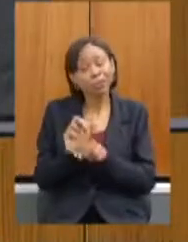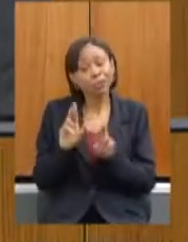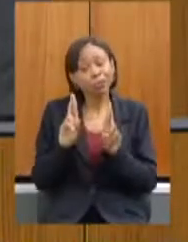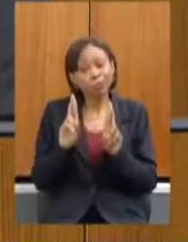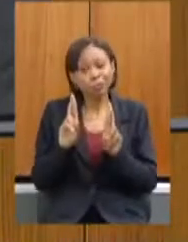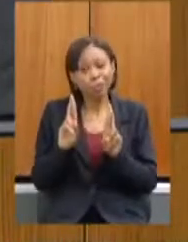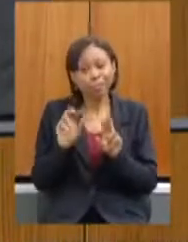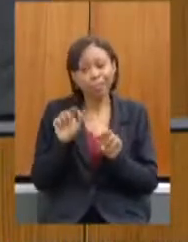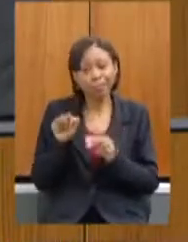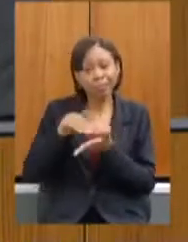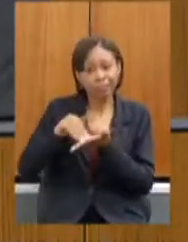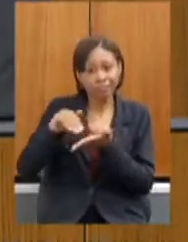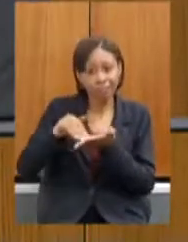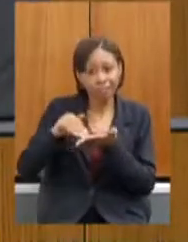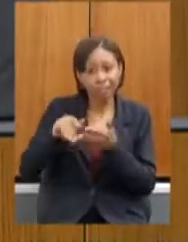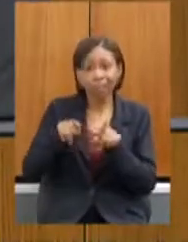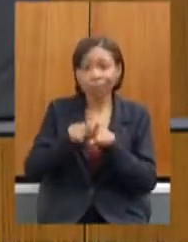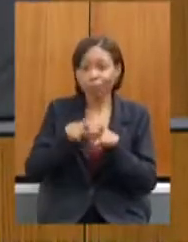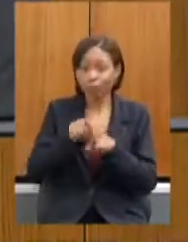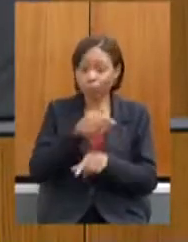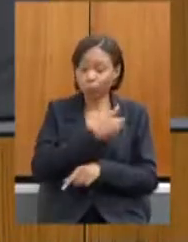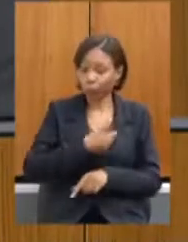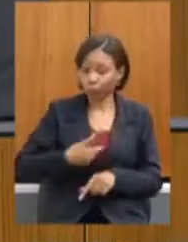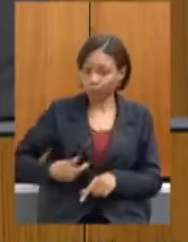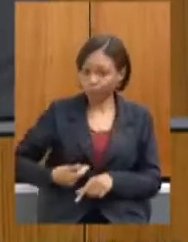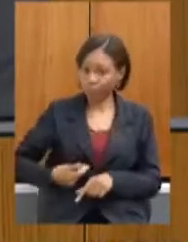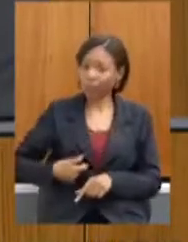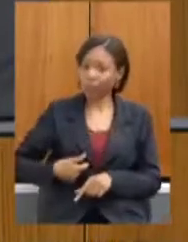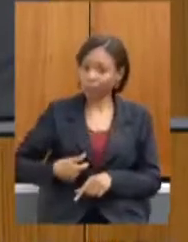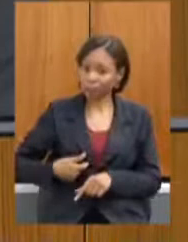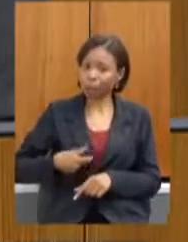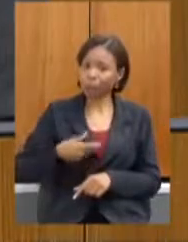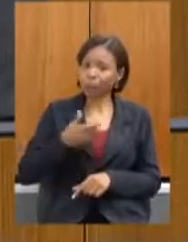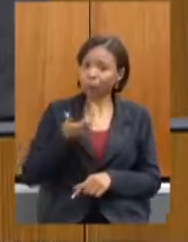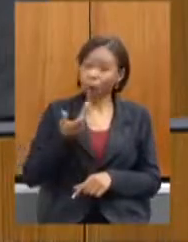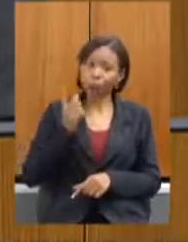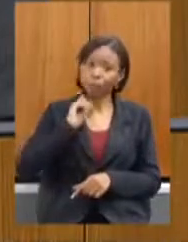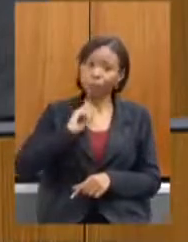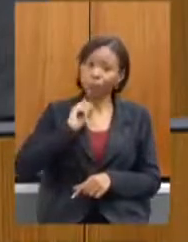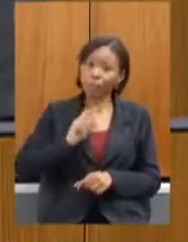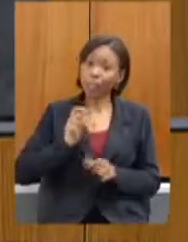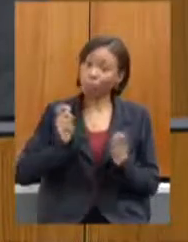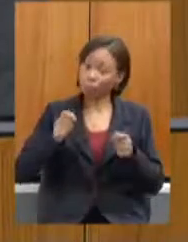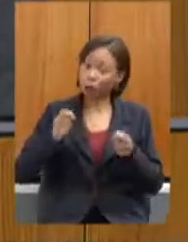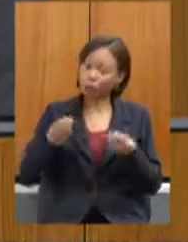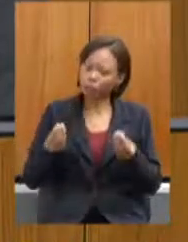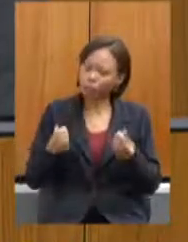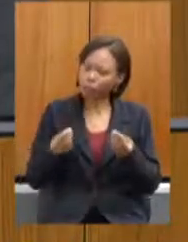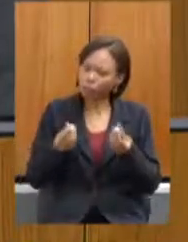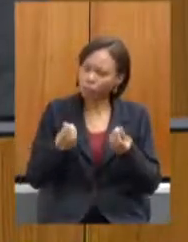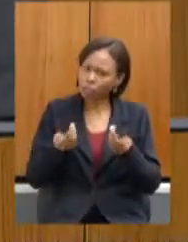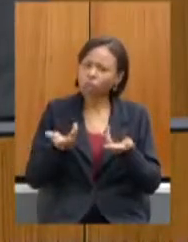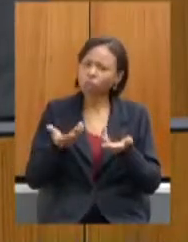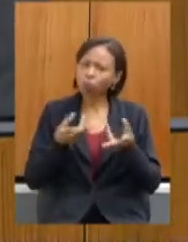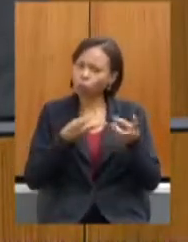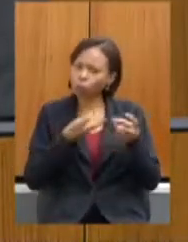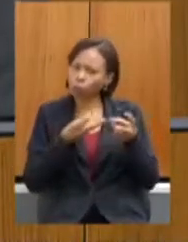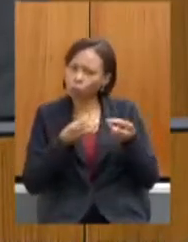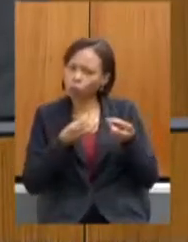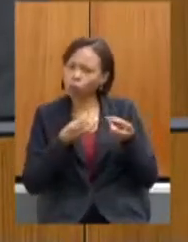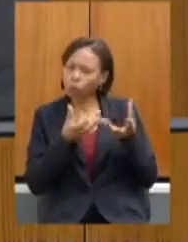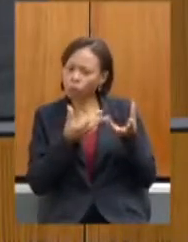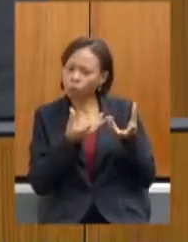governo do estado tenha sempre essa sensibilidade de ouvir a assembleia que a casa do Povo os deputados estaduais os deputados